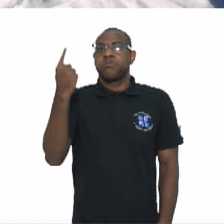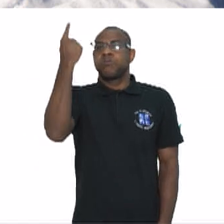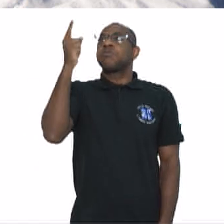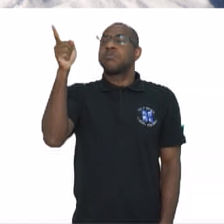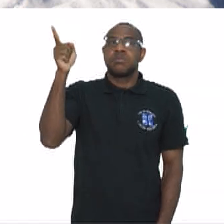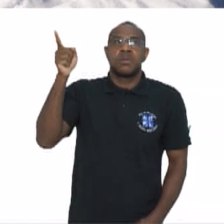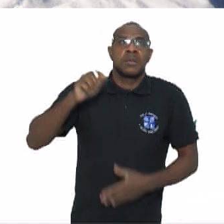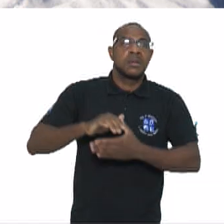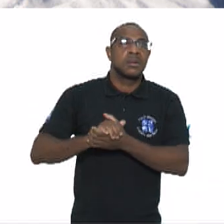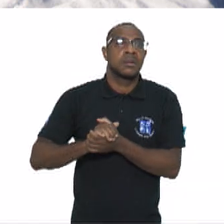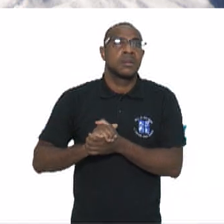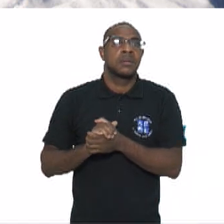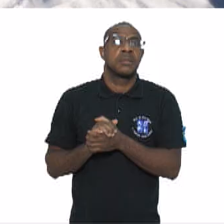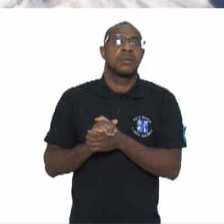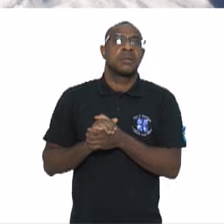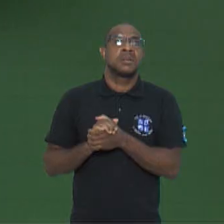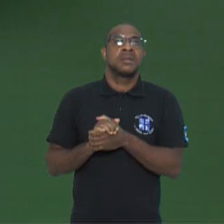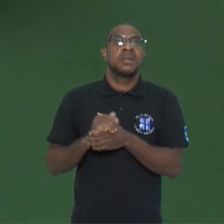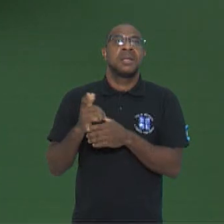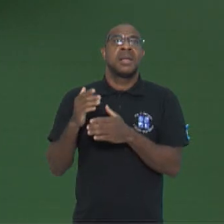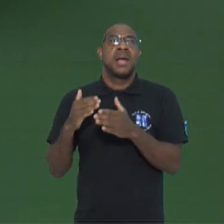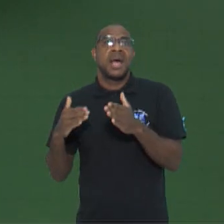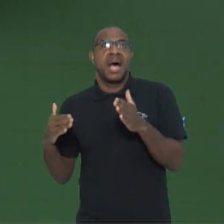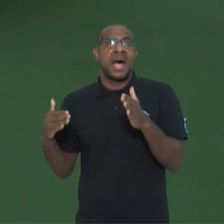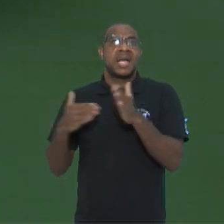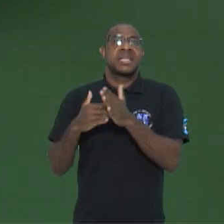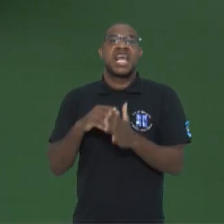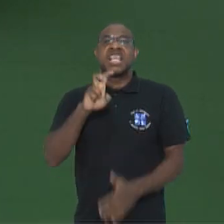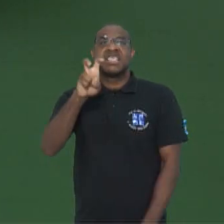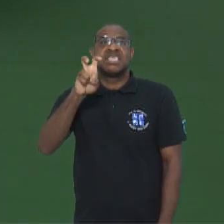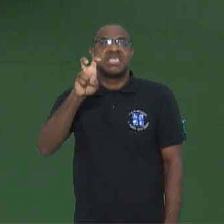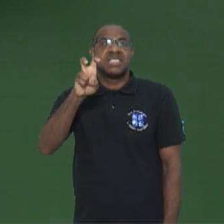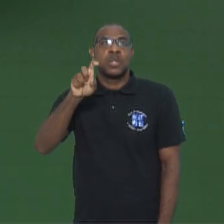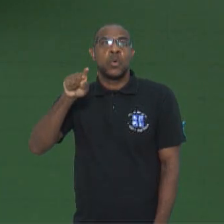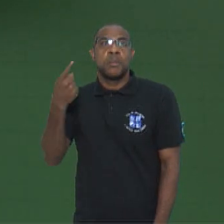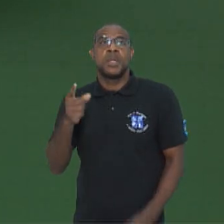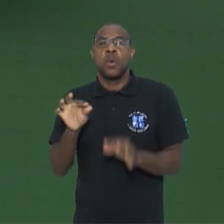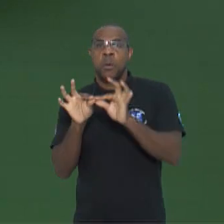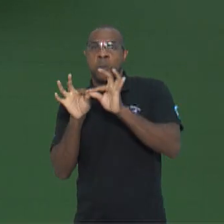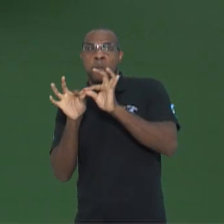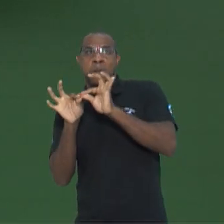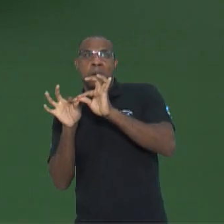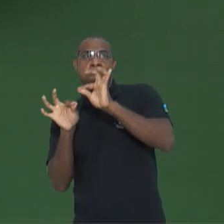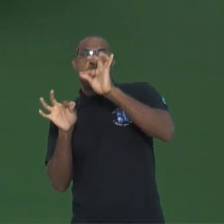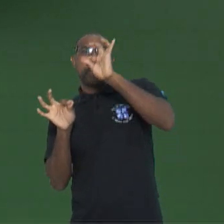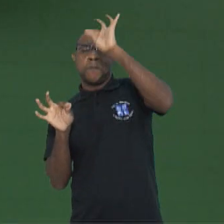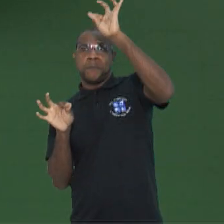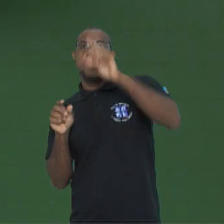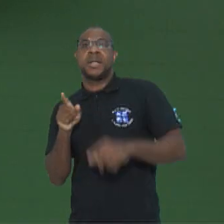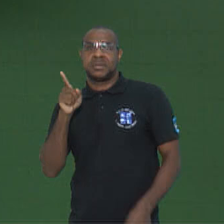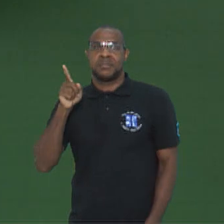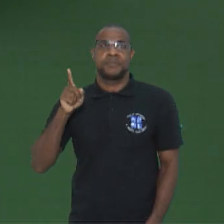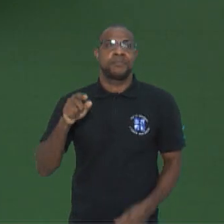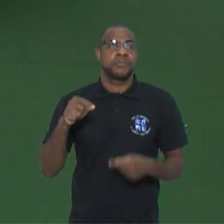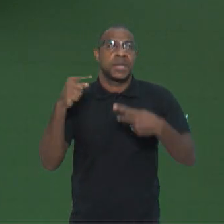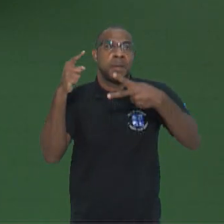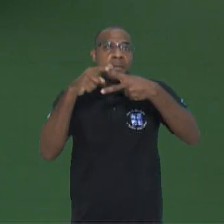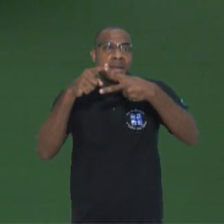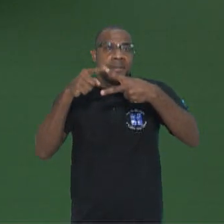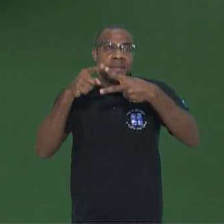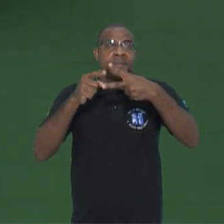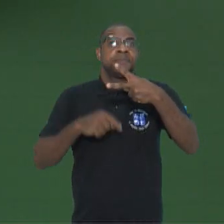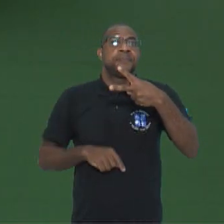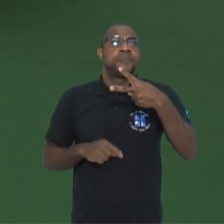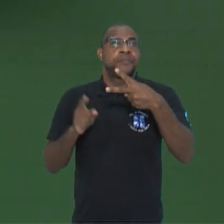são montanhas até 5.000 metros, que é a altitude das montanhas nessa região que fica nos